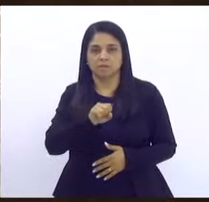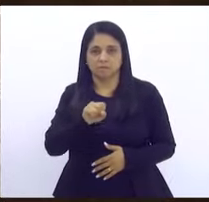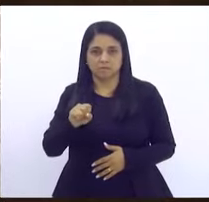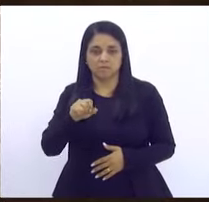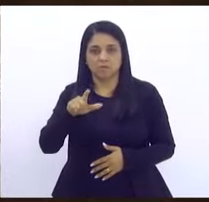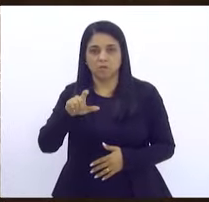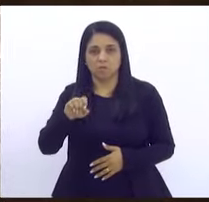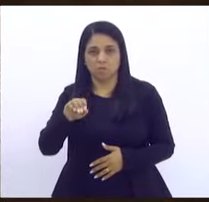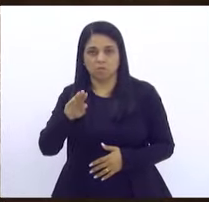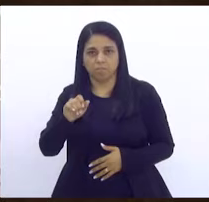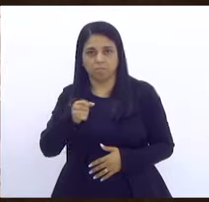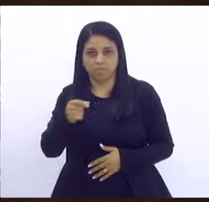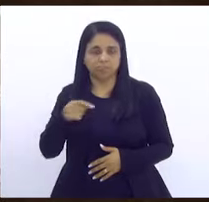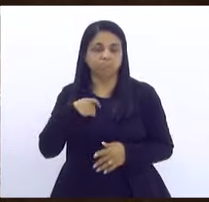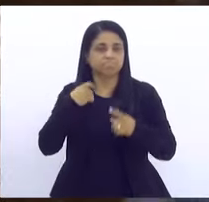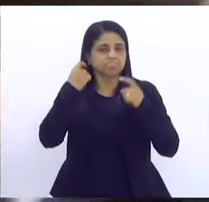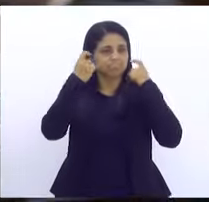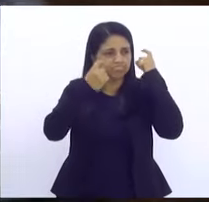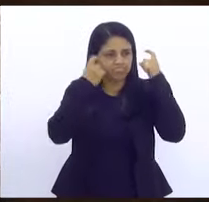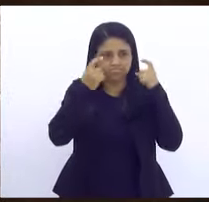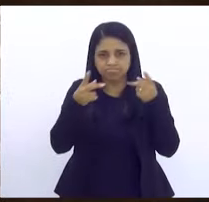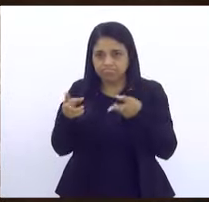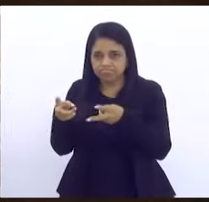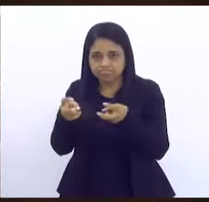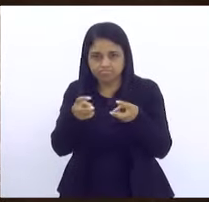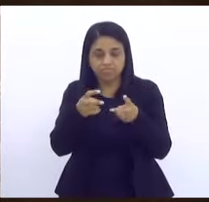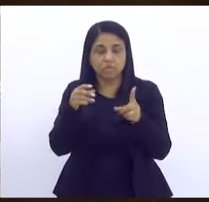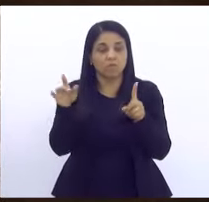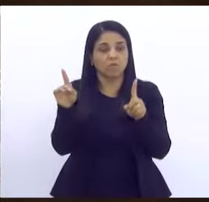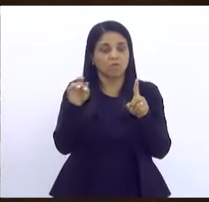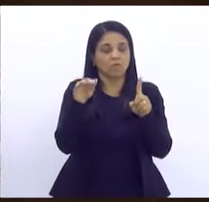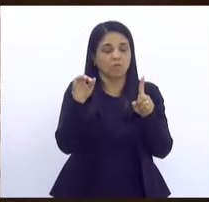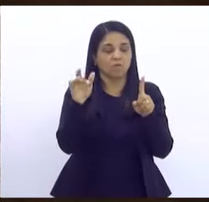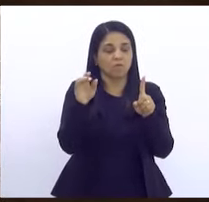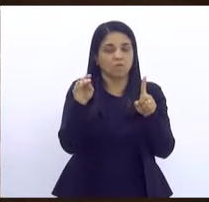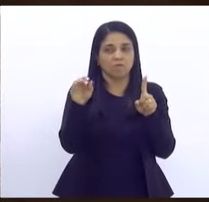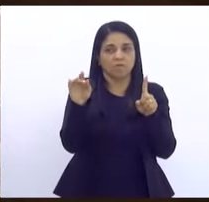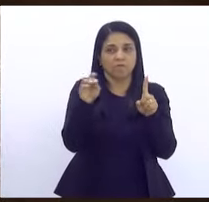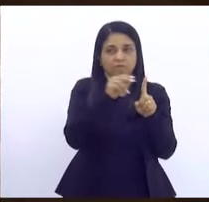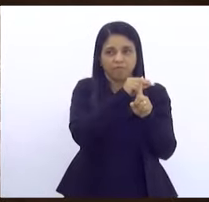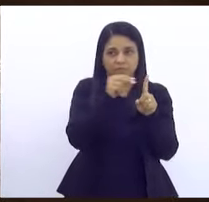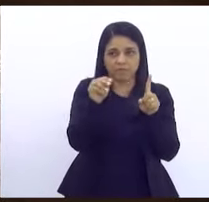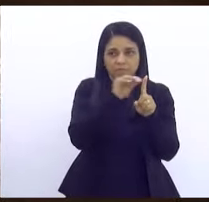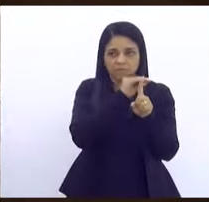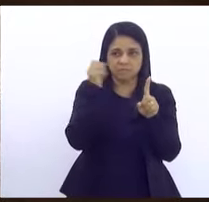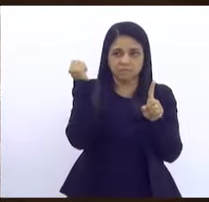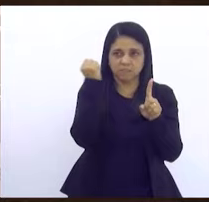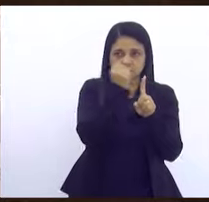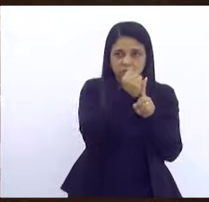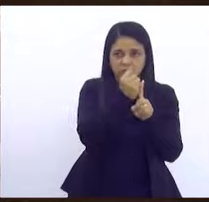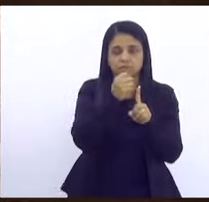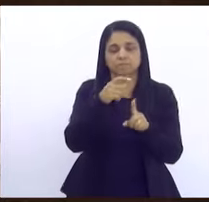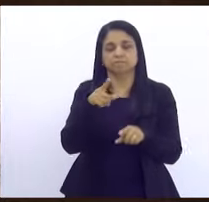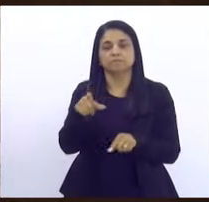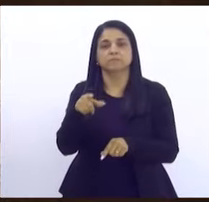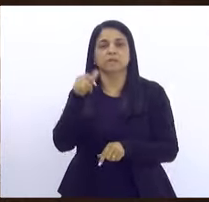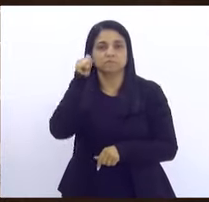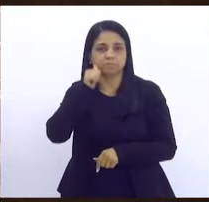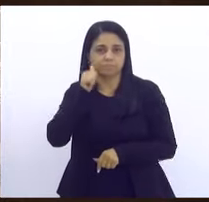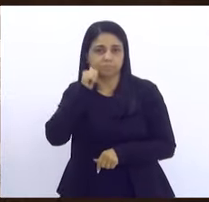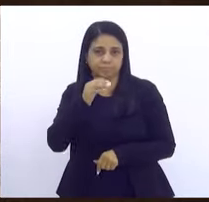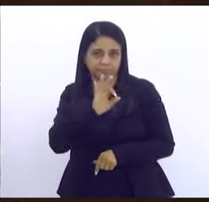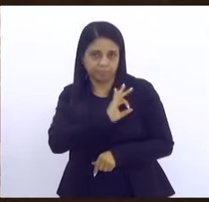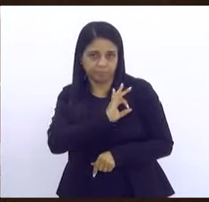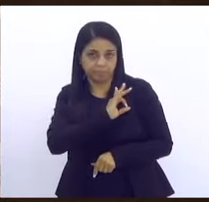com tamanha preocupação o feminicídio político de Vanessa Lobão. É importante dar